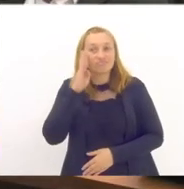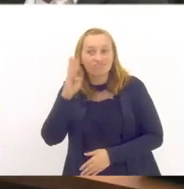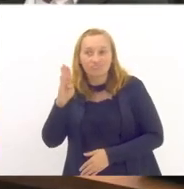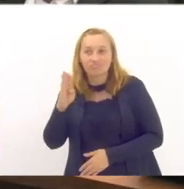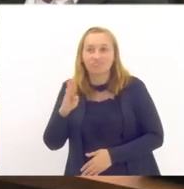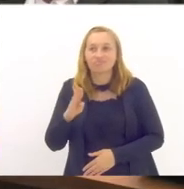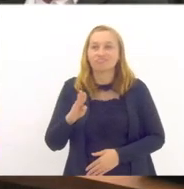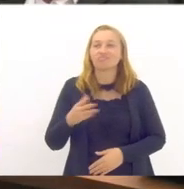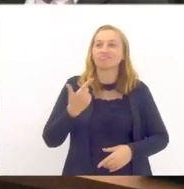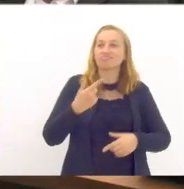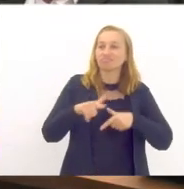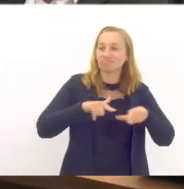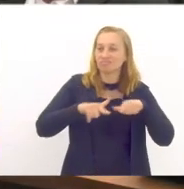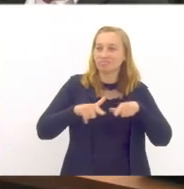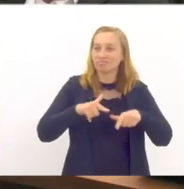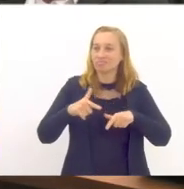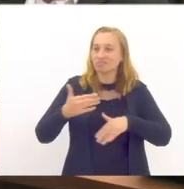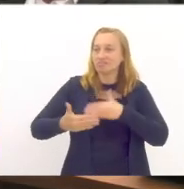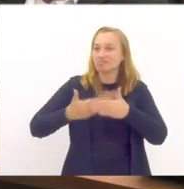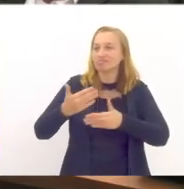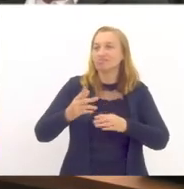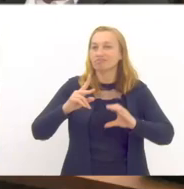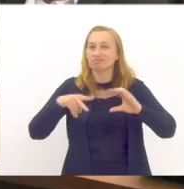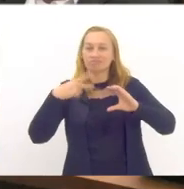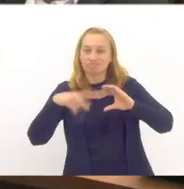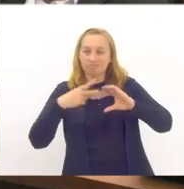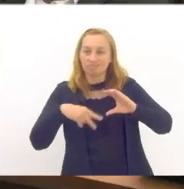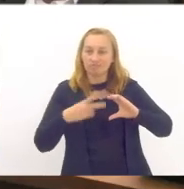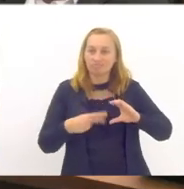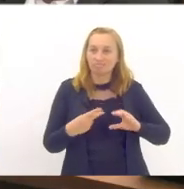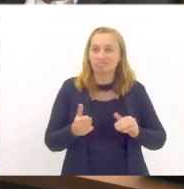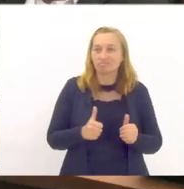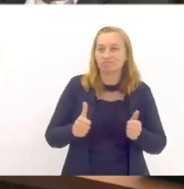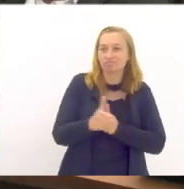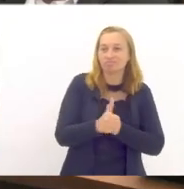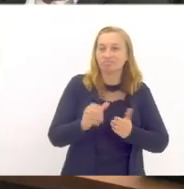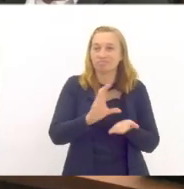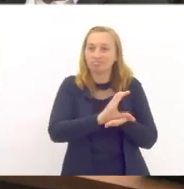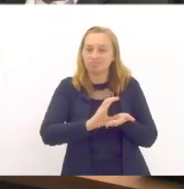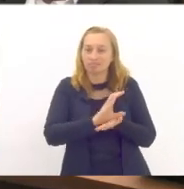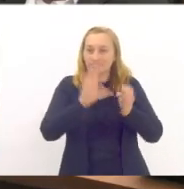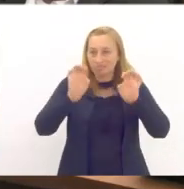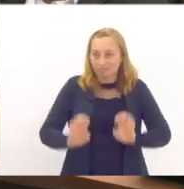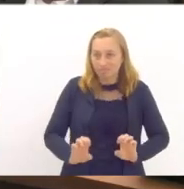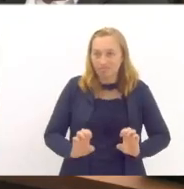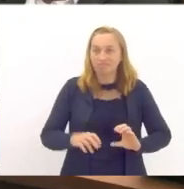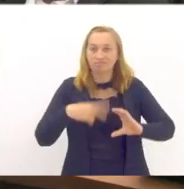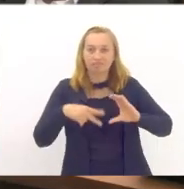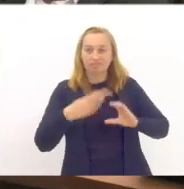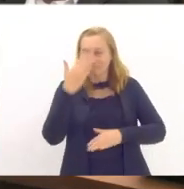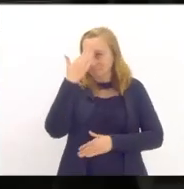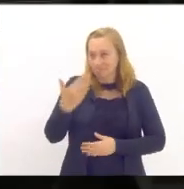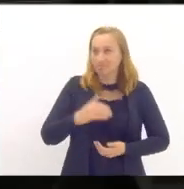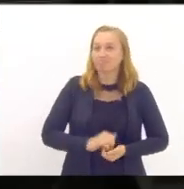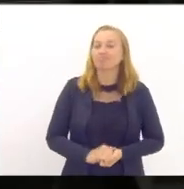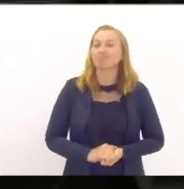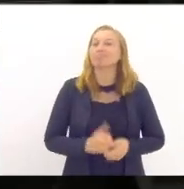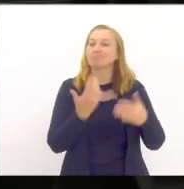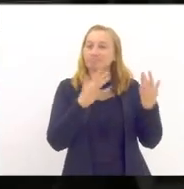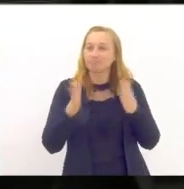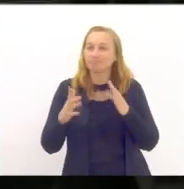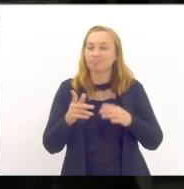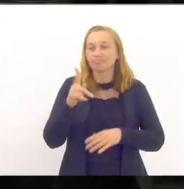principalmente, o belíssimo trabalho que o senhor desempenha na Câmara de Vereadores e à frente do Conselho de Ética daquela Câmara. Muito obrigado. Queria